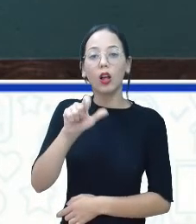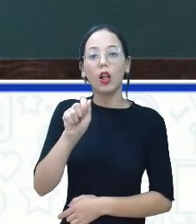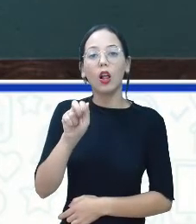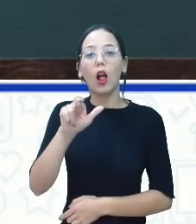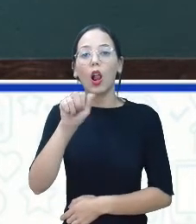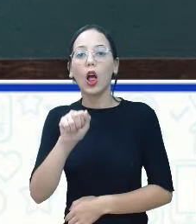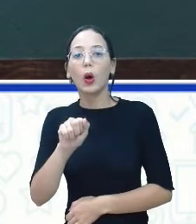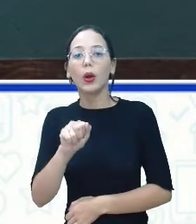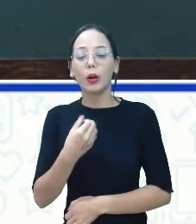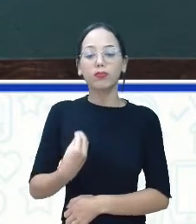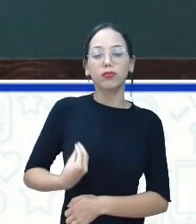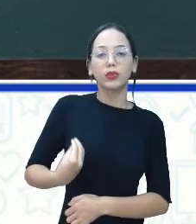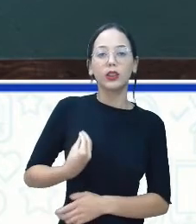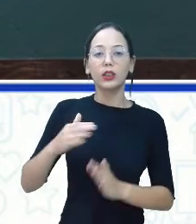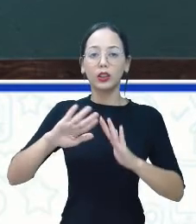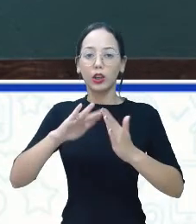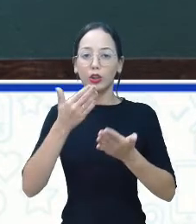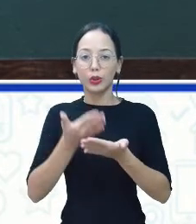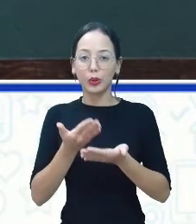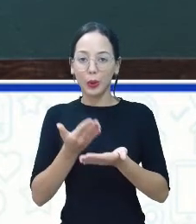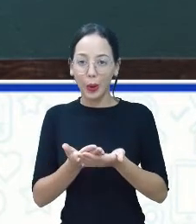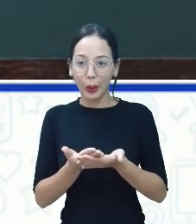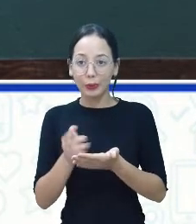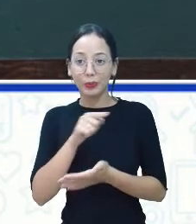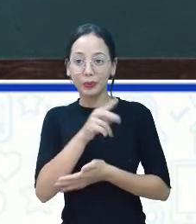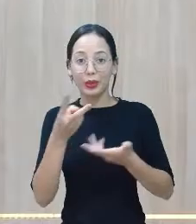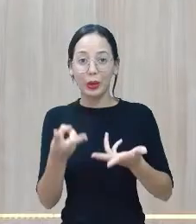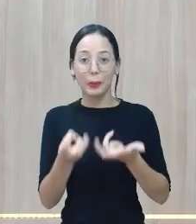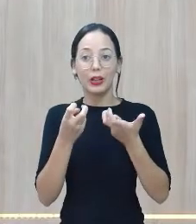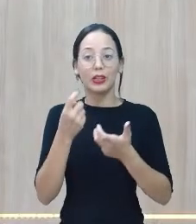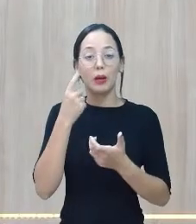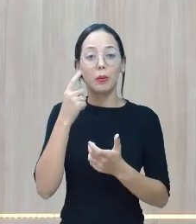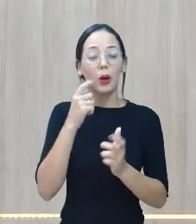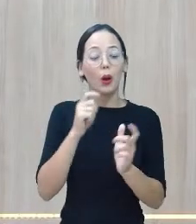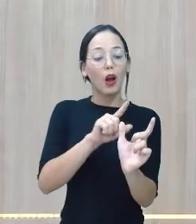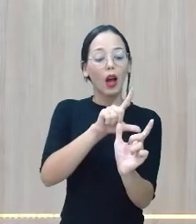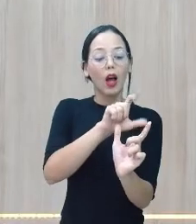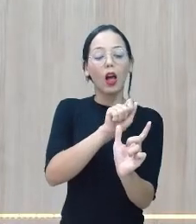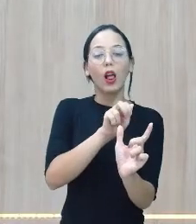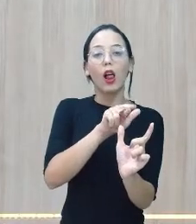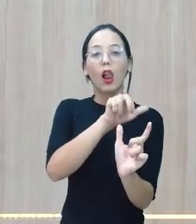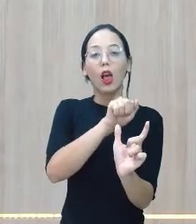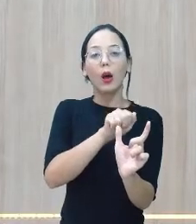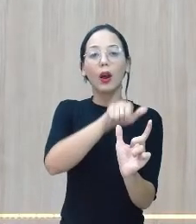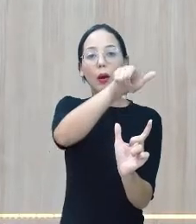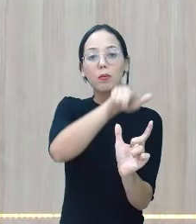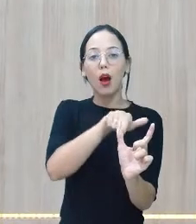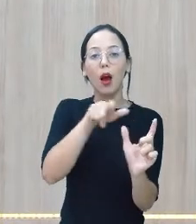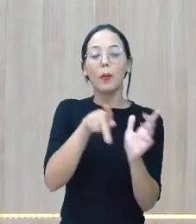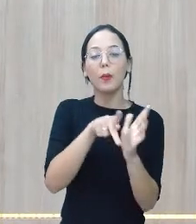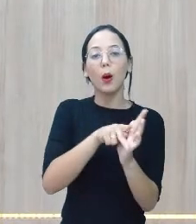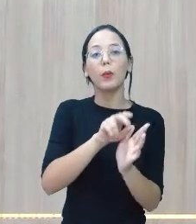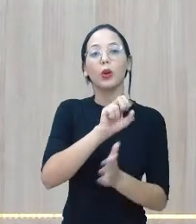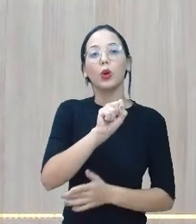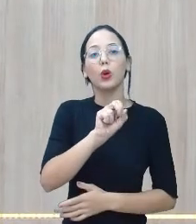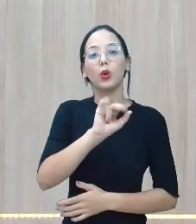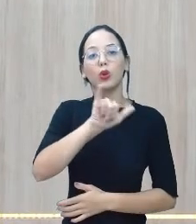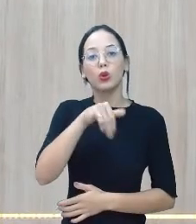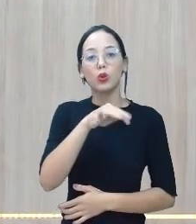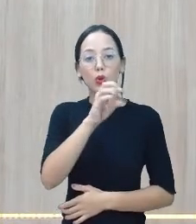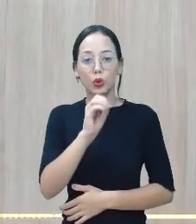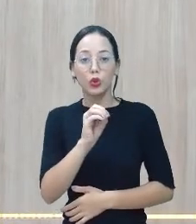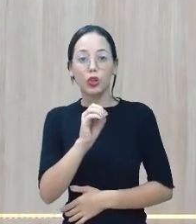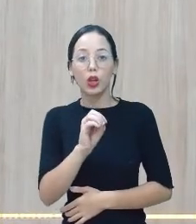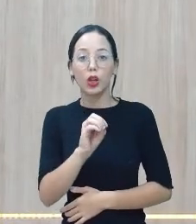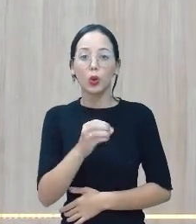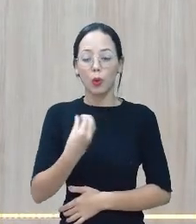na escola. Vocês percebem aqui como Pedro, Laura é o sujeito da oração, da frase, está